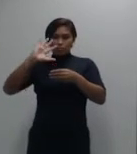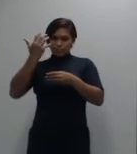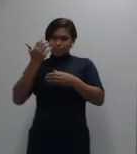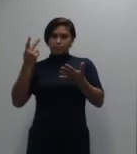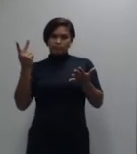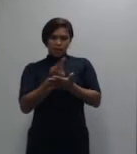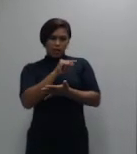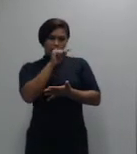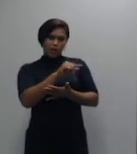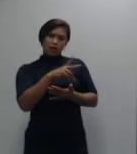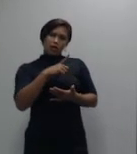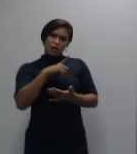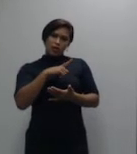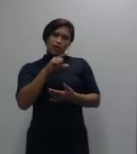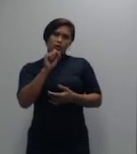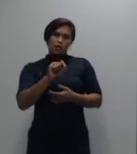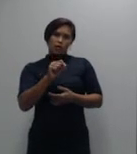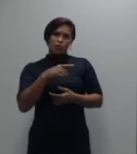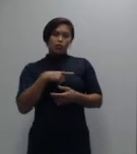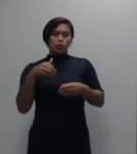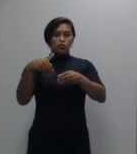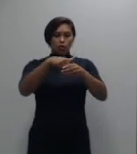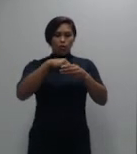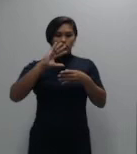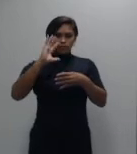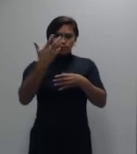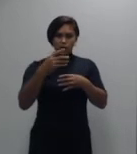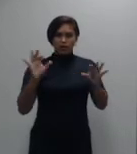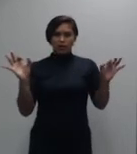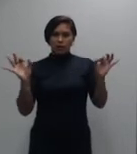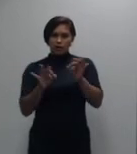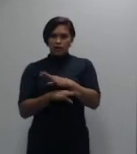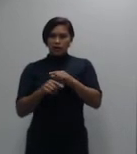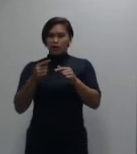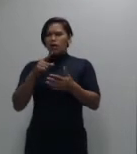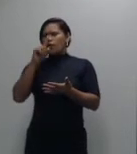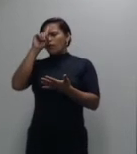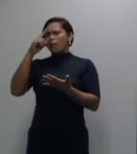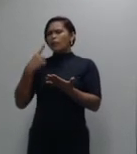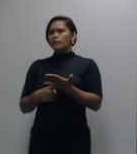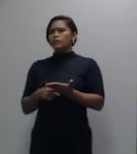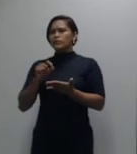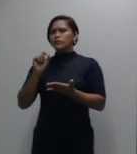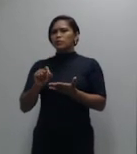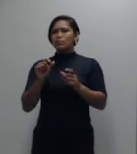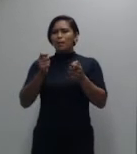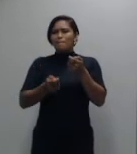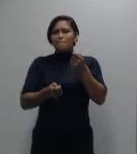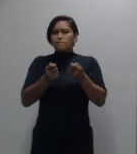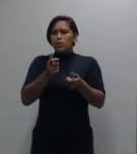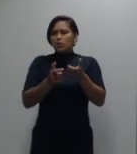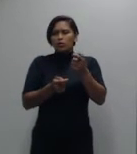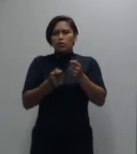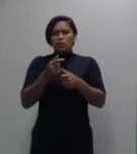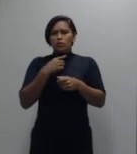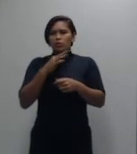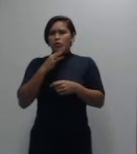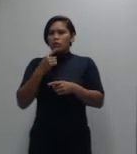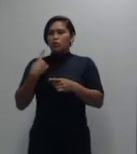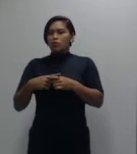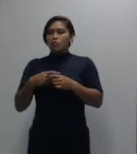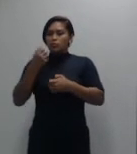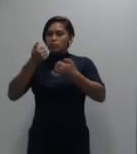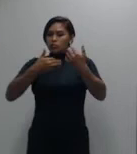que acabou no acórdão embargado que acabou afirmando que consequência isso sentido porque o fundamento adotado